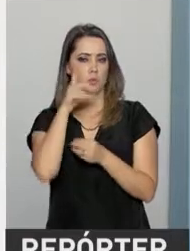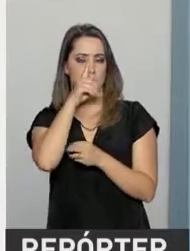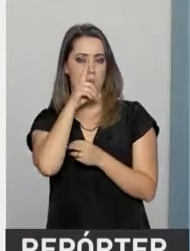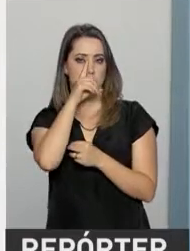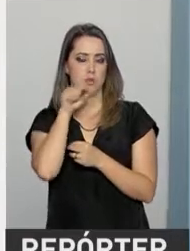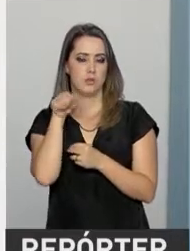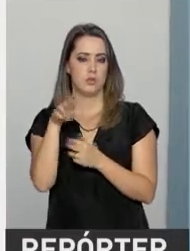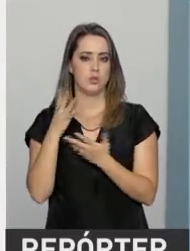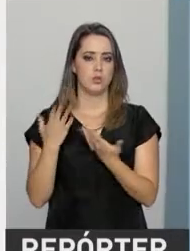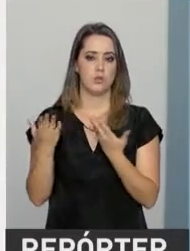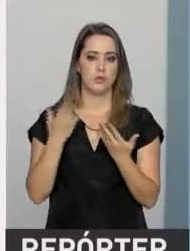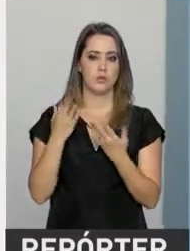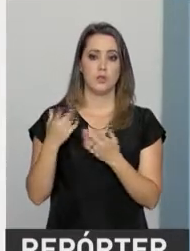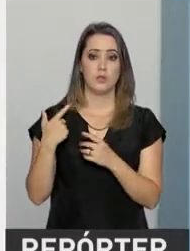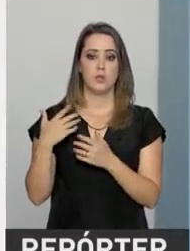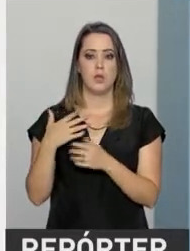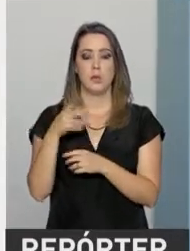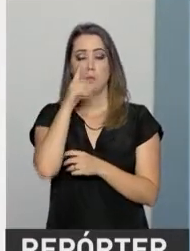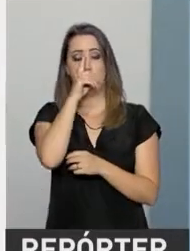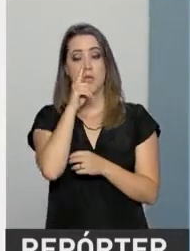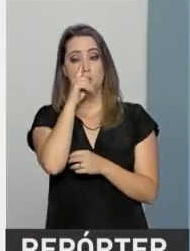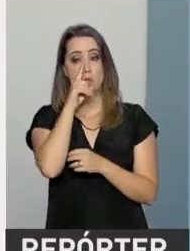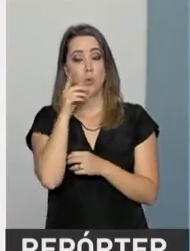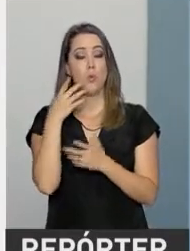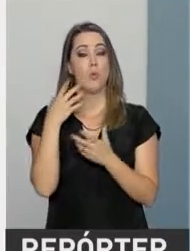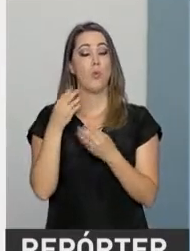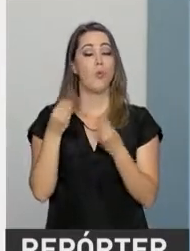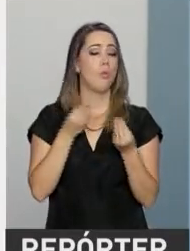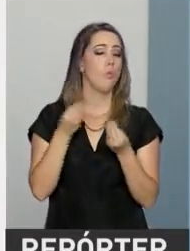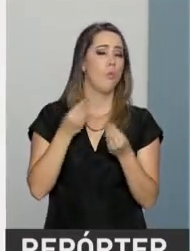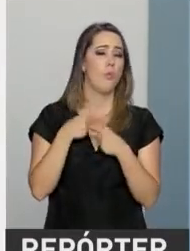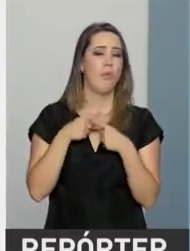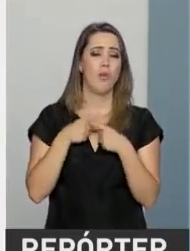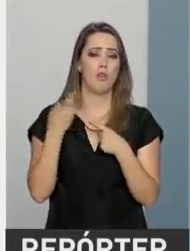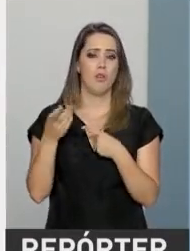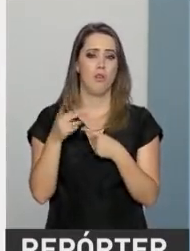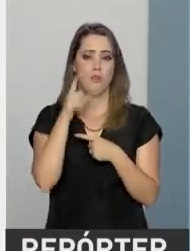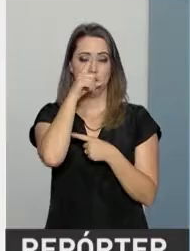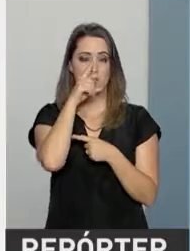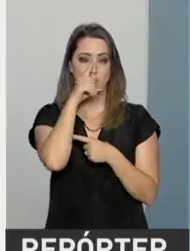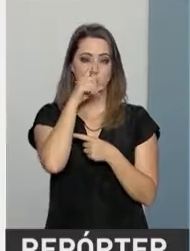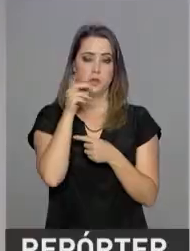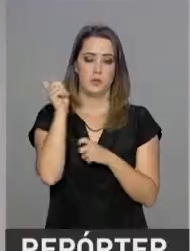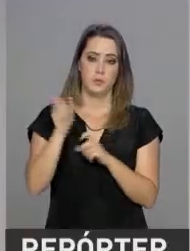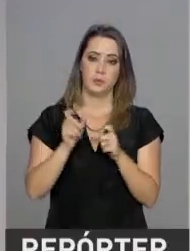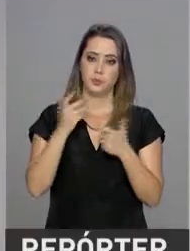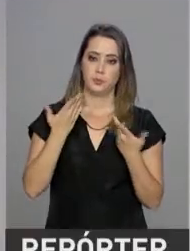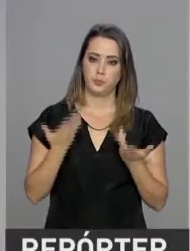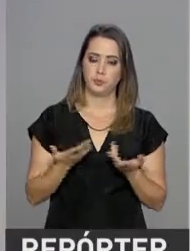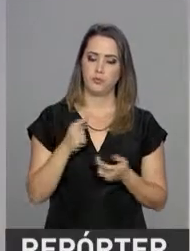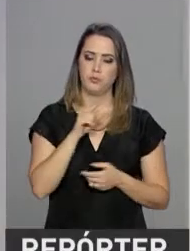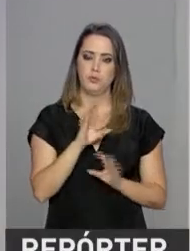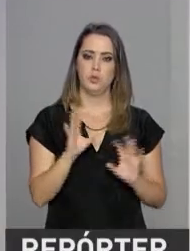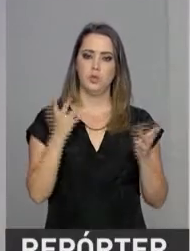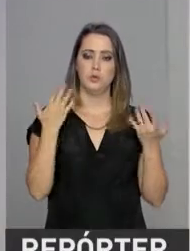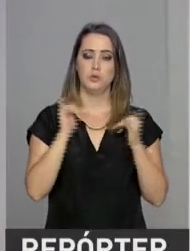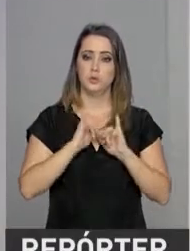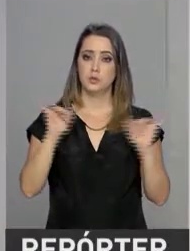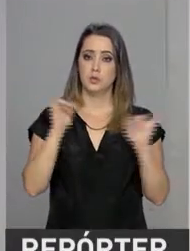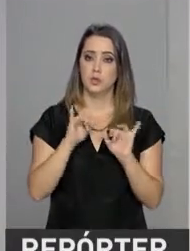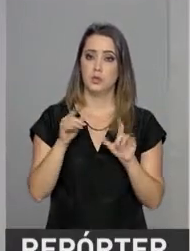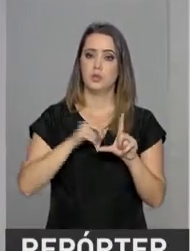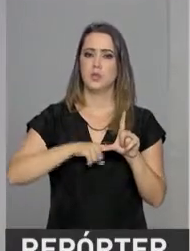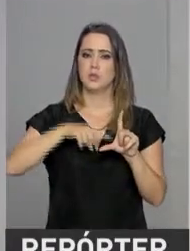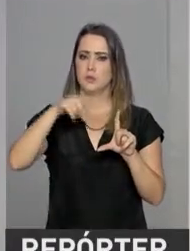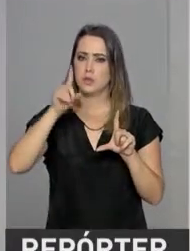aos países emergentes têm alto risco mas que exatamente são esses riscos para o investidor no evento que lançou índice o